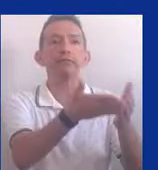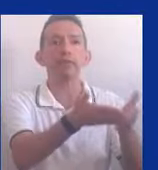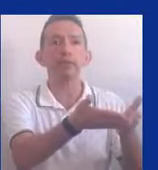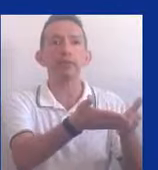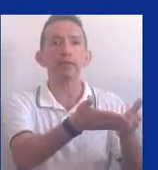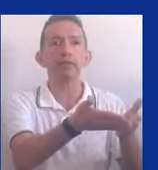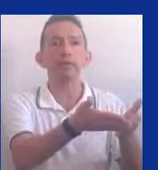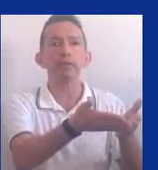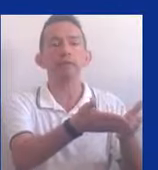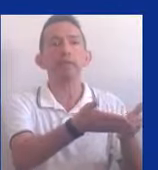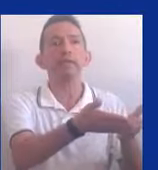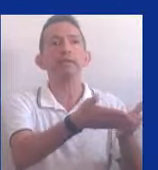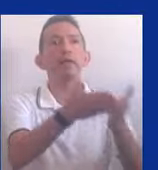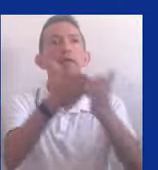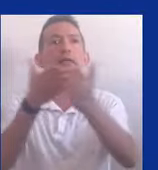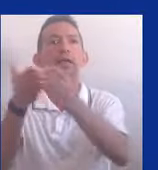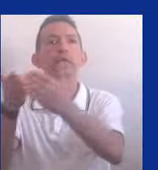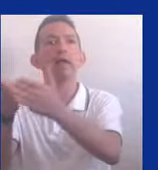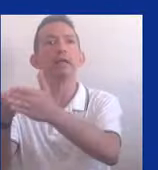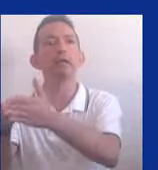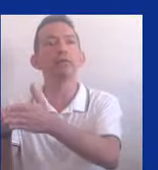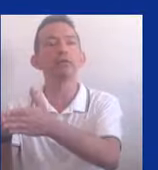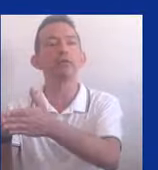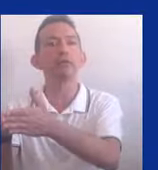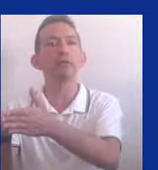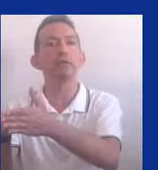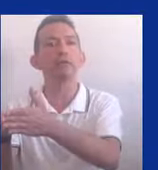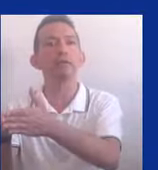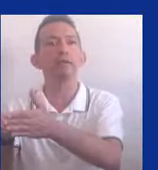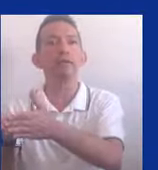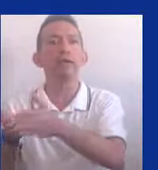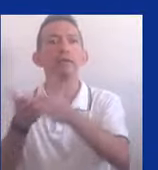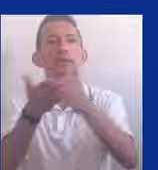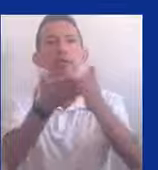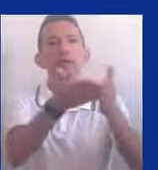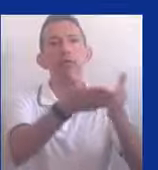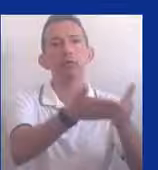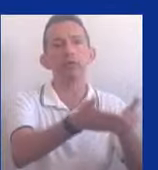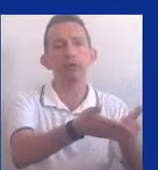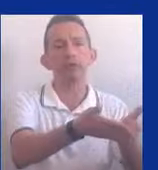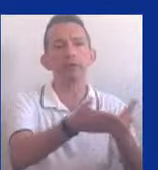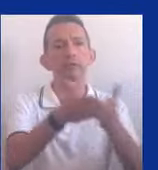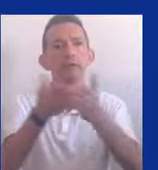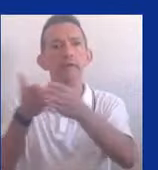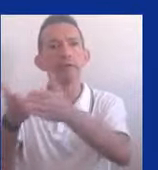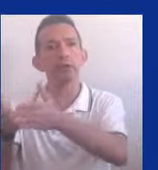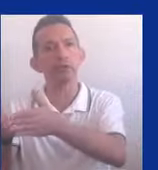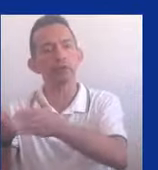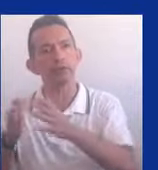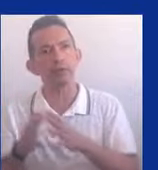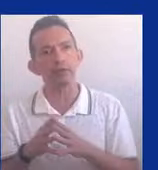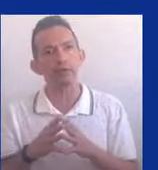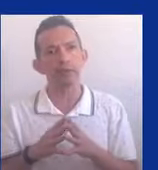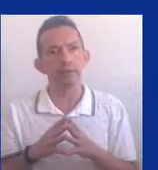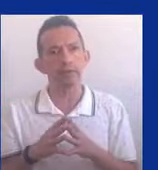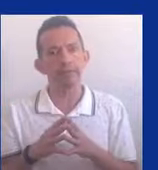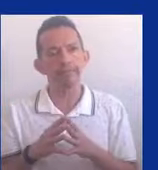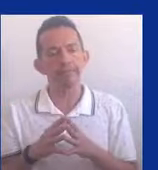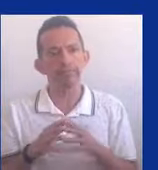que realiza fotossíntese e célula que não realiza fotossíntese. Entre células autotróficas e células